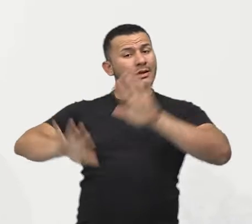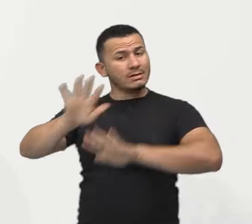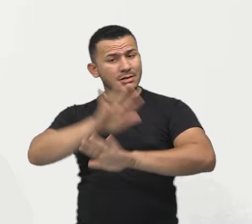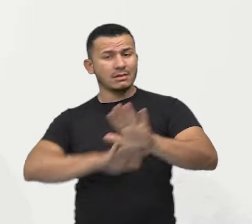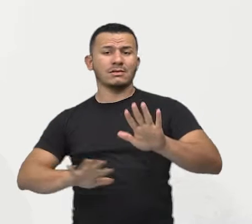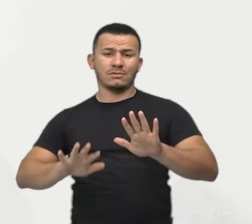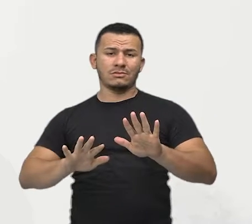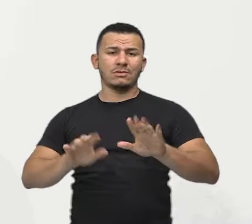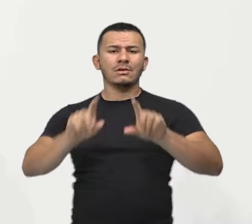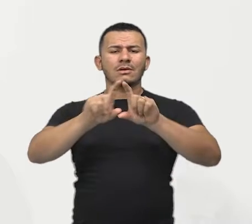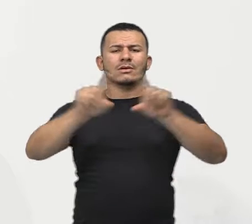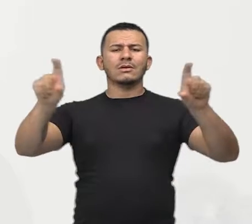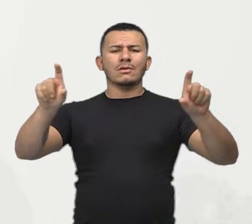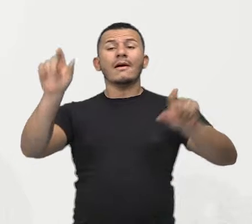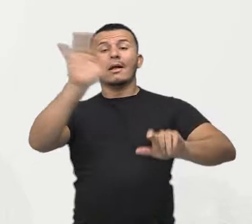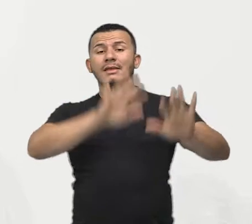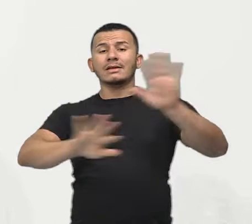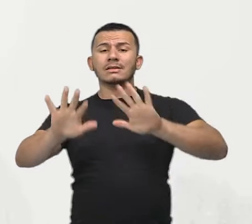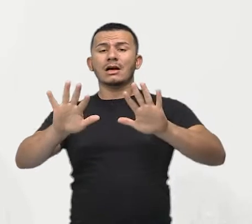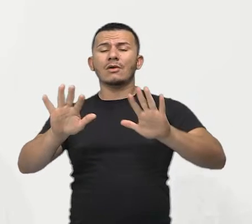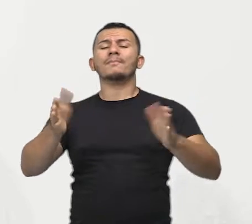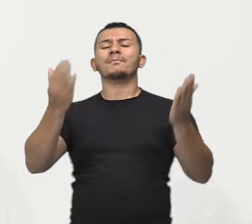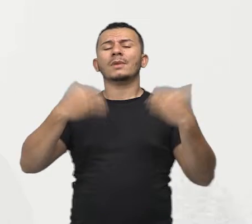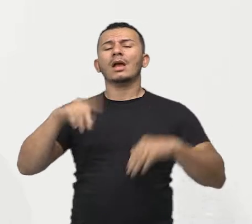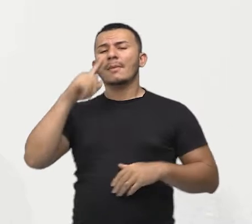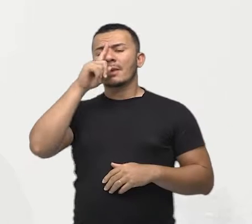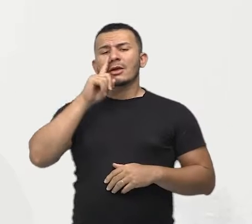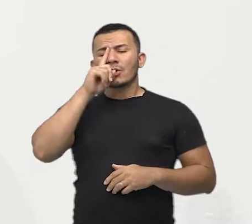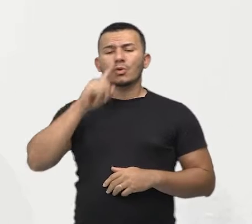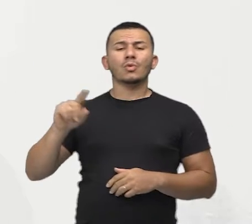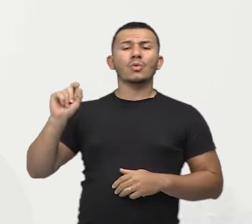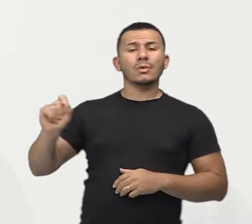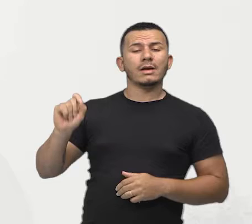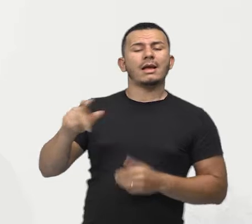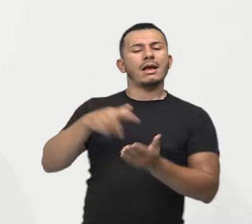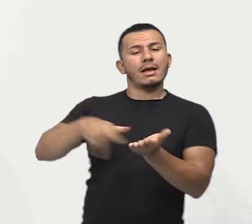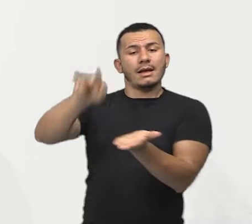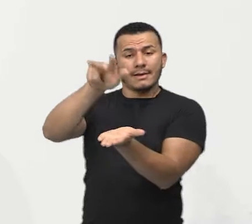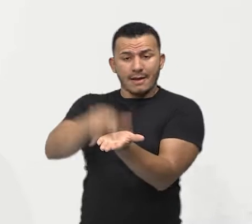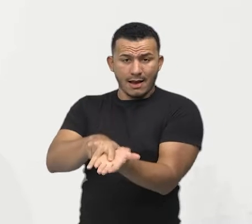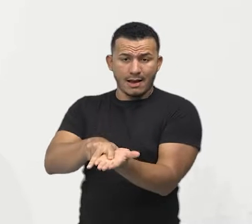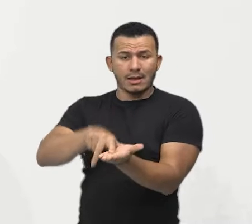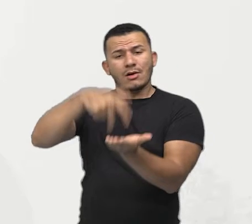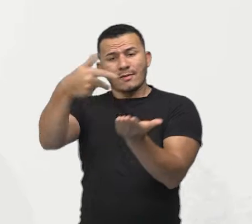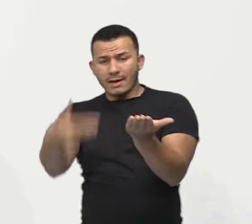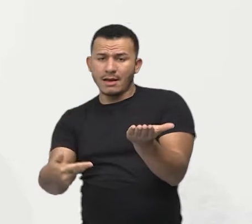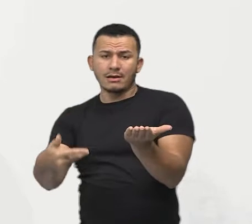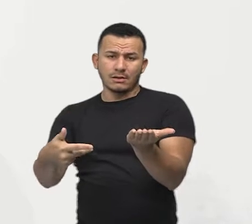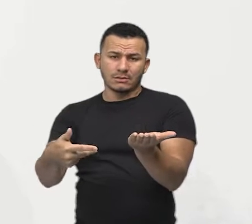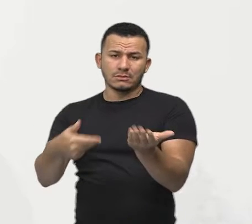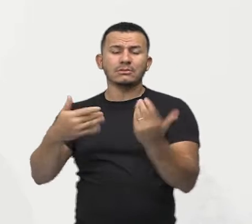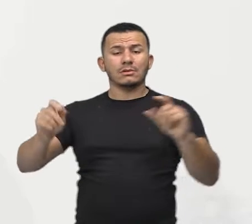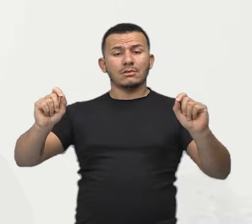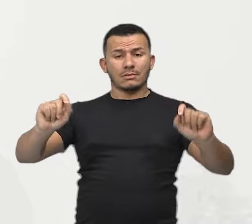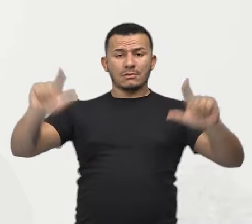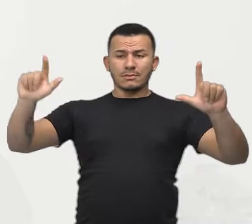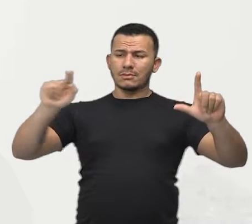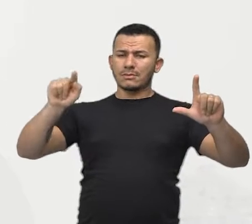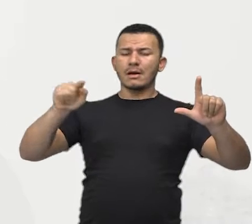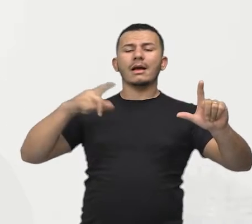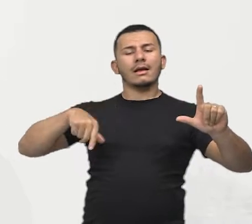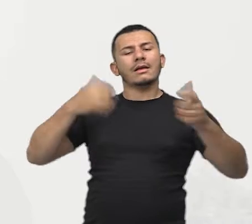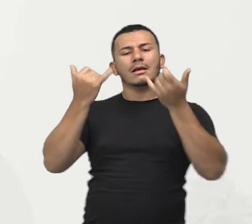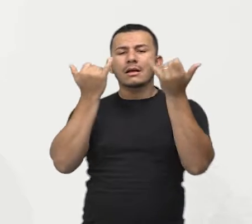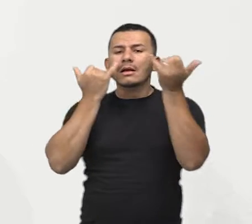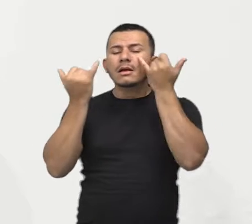a um perigo. Qual é o perigo? O perigo, no caso, risco de queda. Então, observem que essa placa transmite